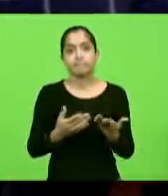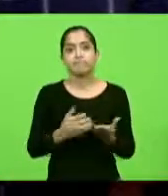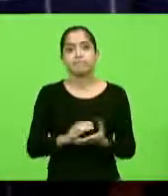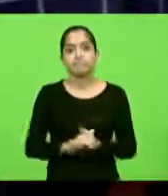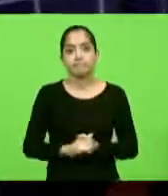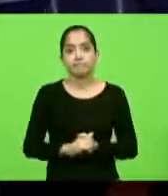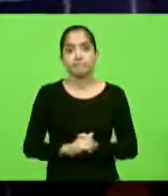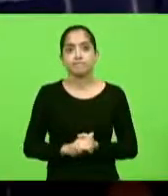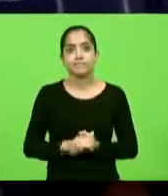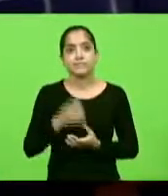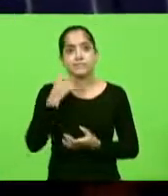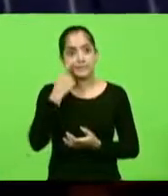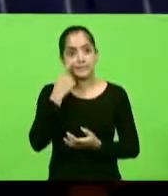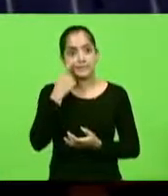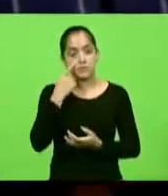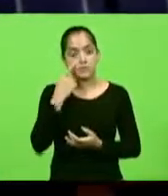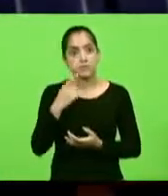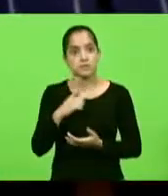Tem coisa aí.